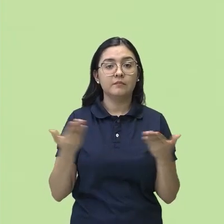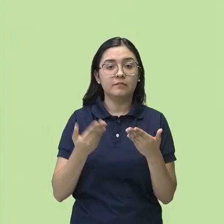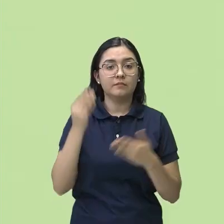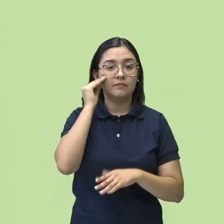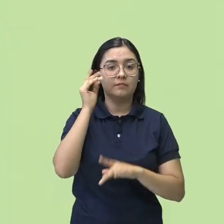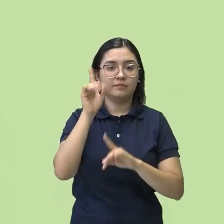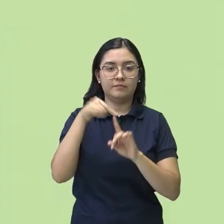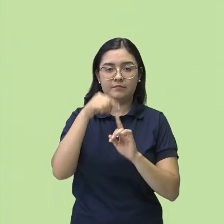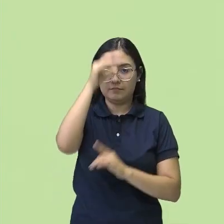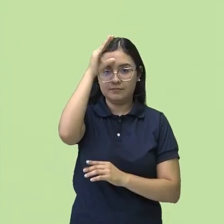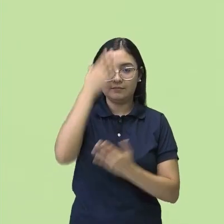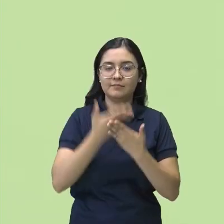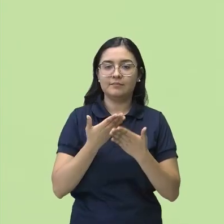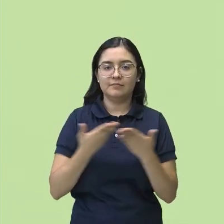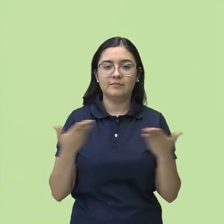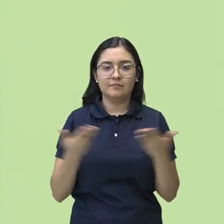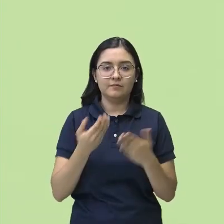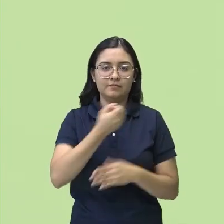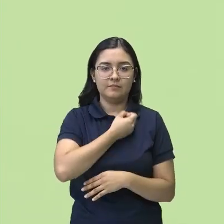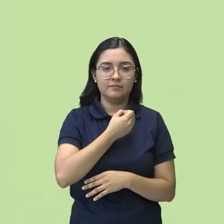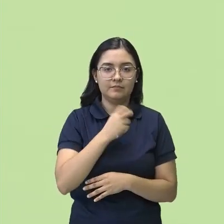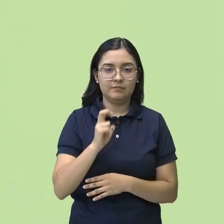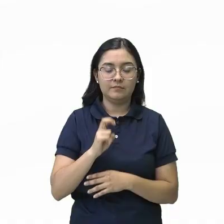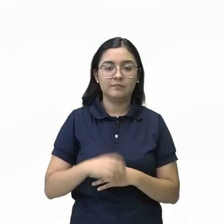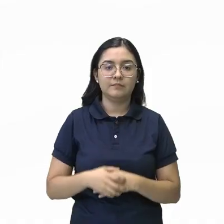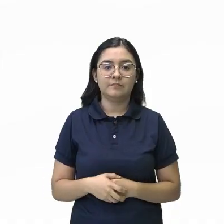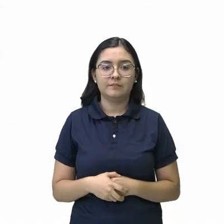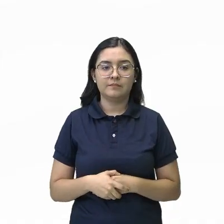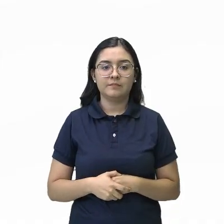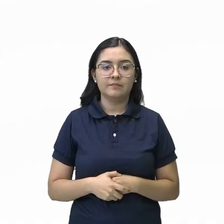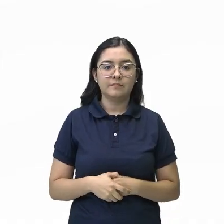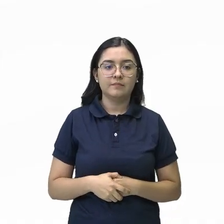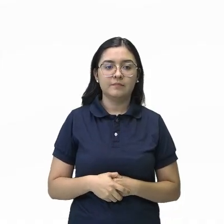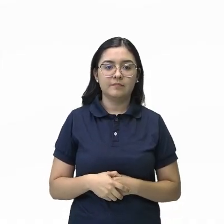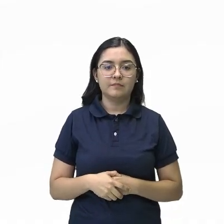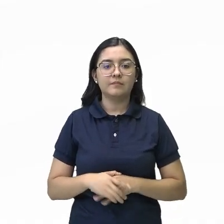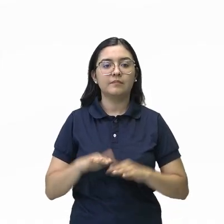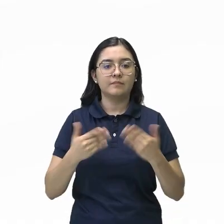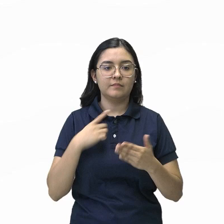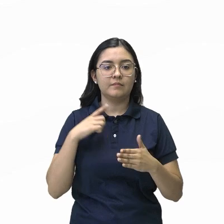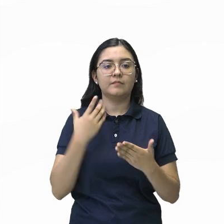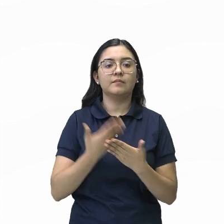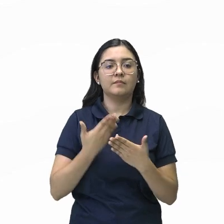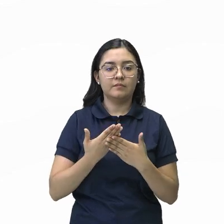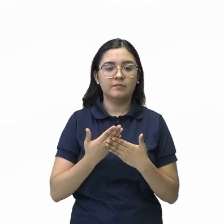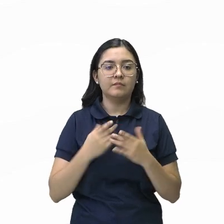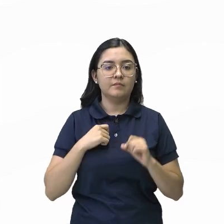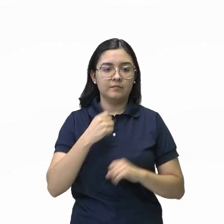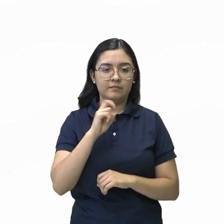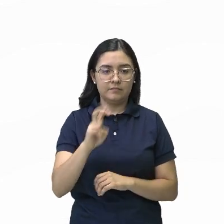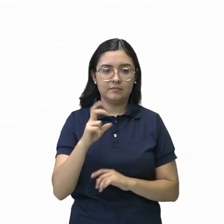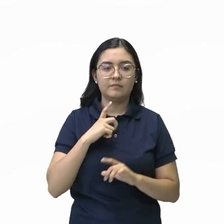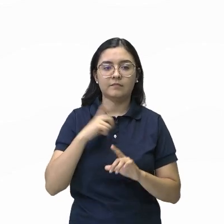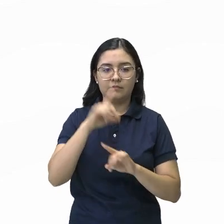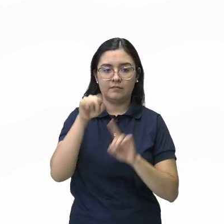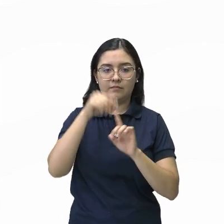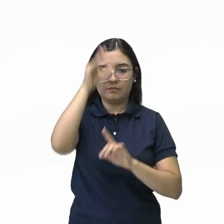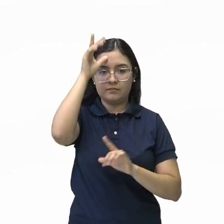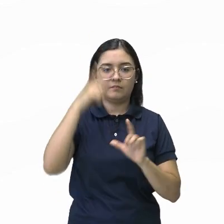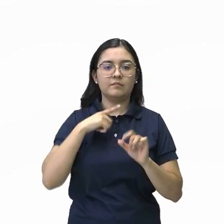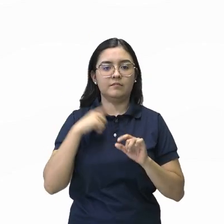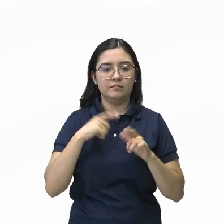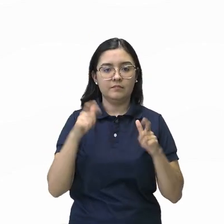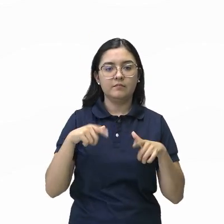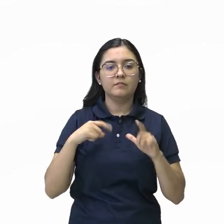objeto de conhecimento da nossa aula de número 5. Na aula de número 5, objeto de conhecimento,